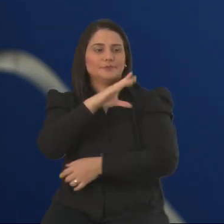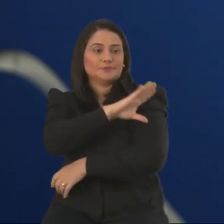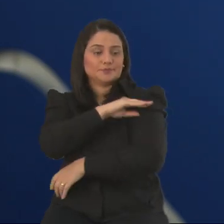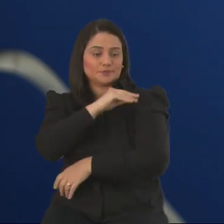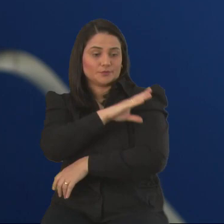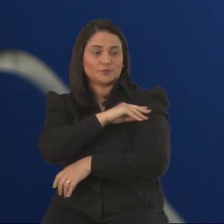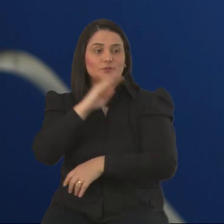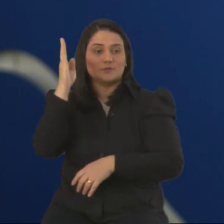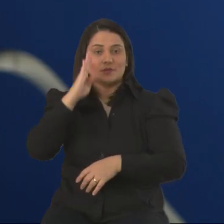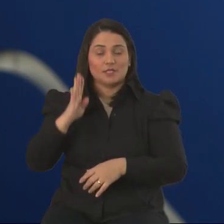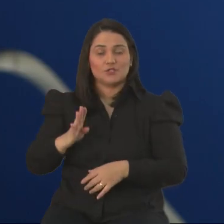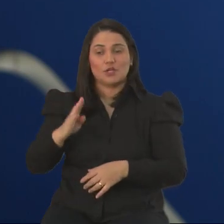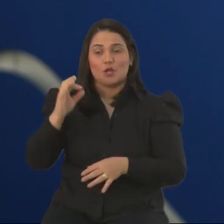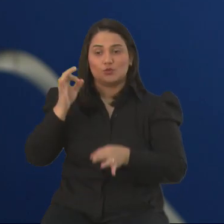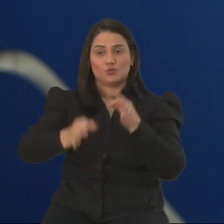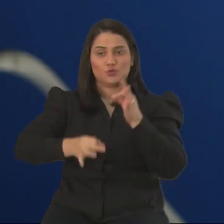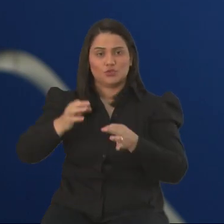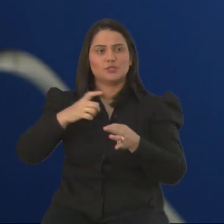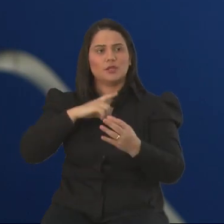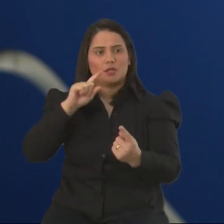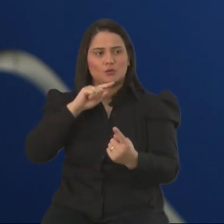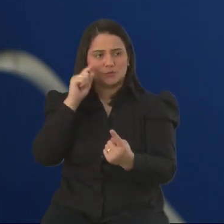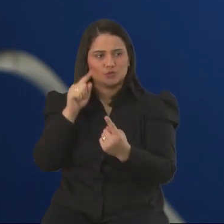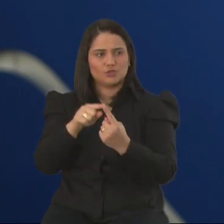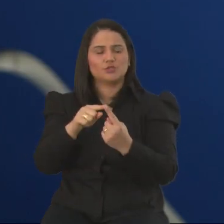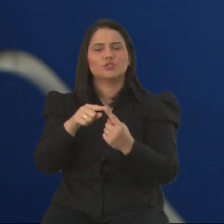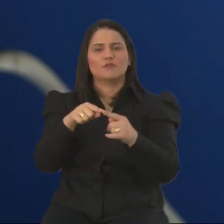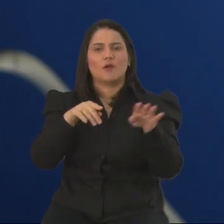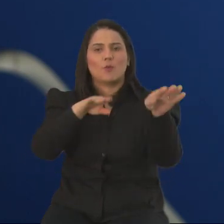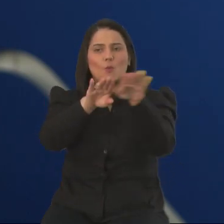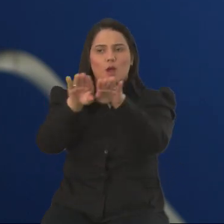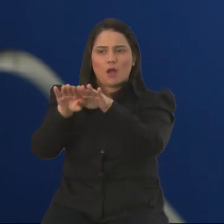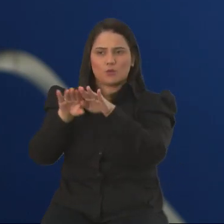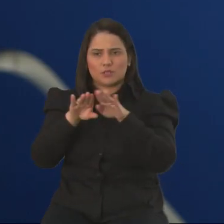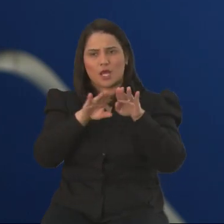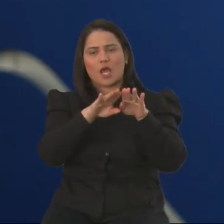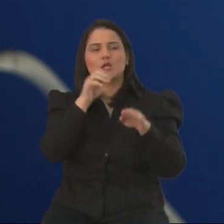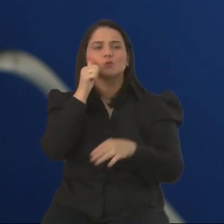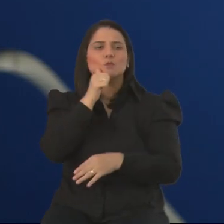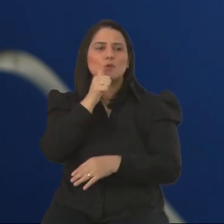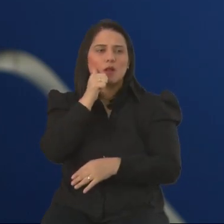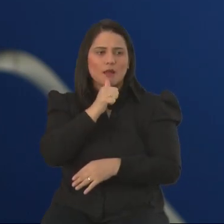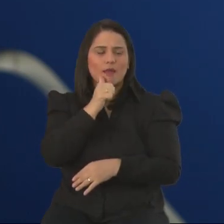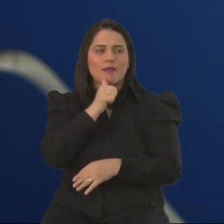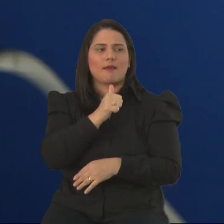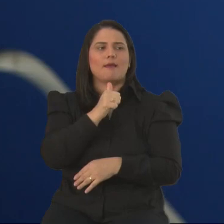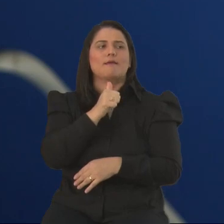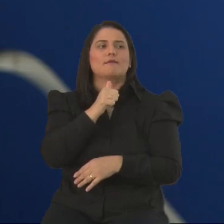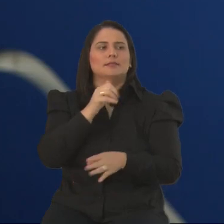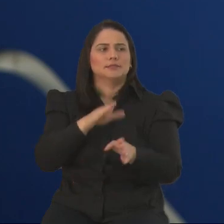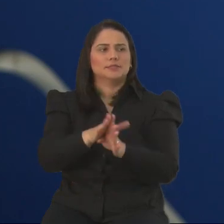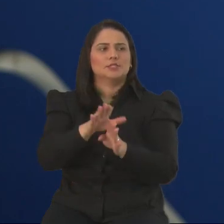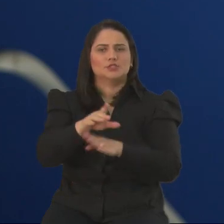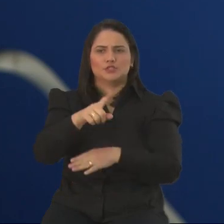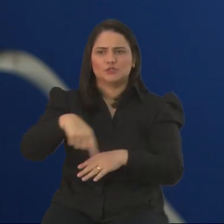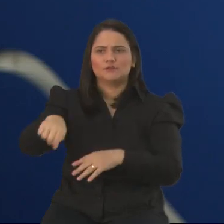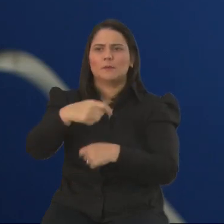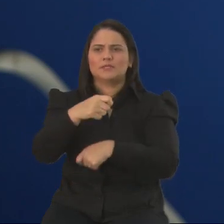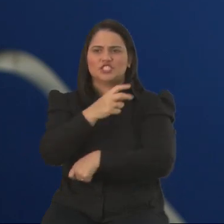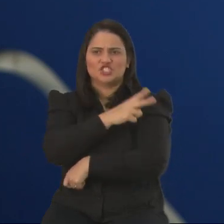como meta, né, promover a igualdade feminina, incentivo à participação em cargos de